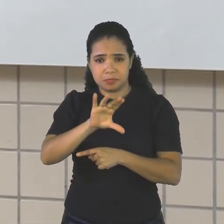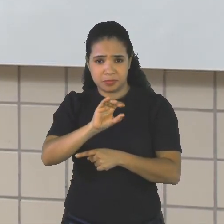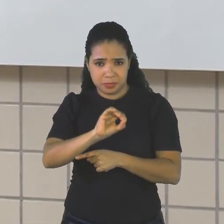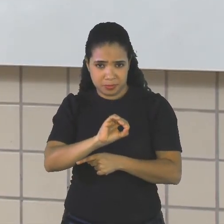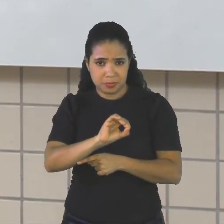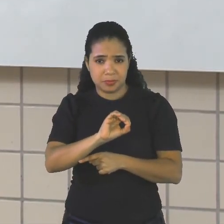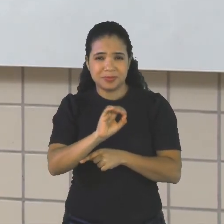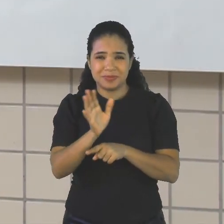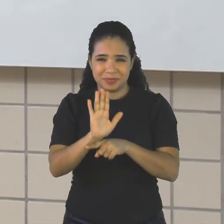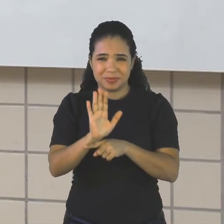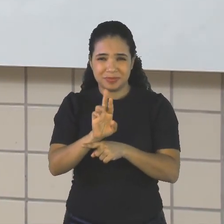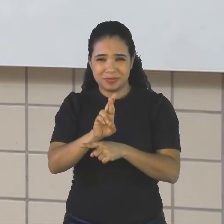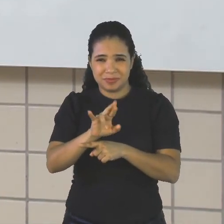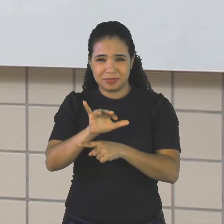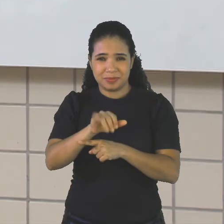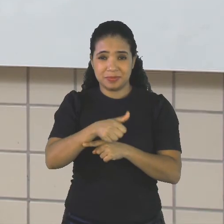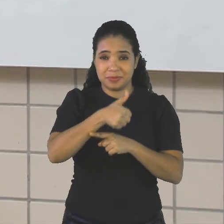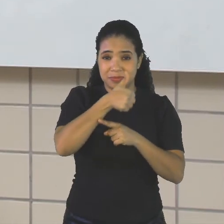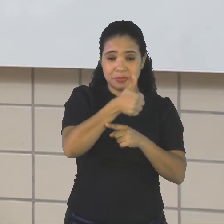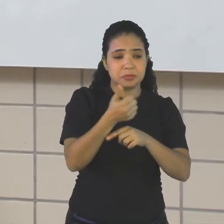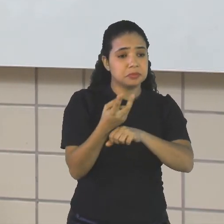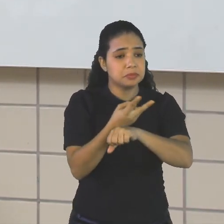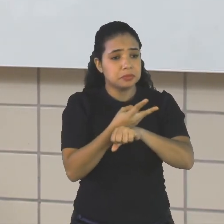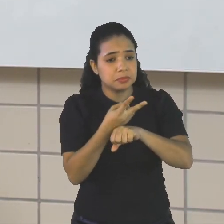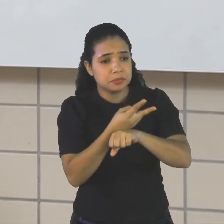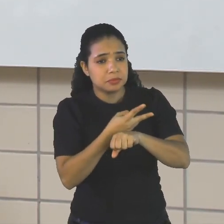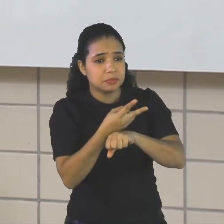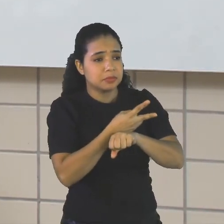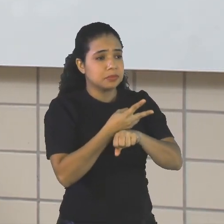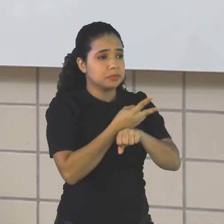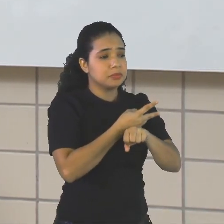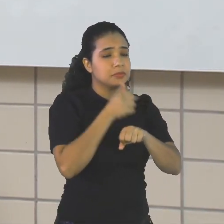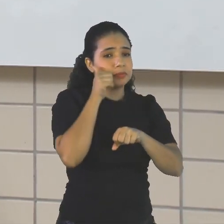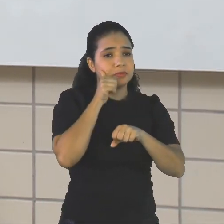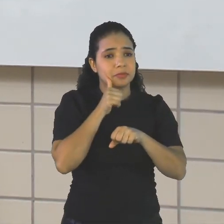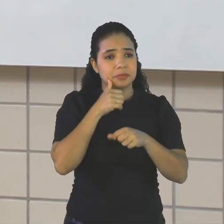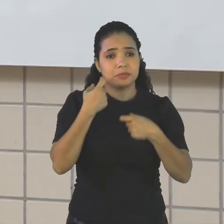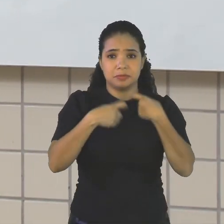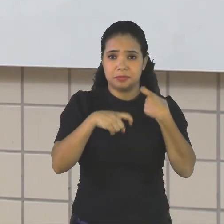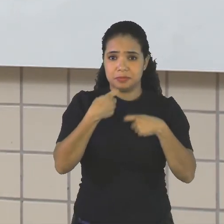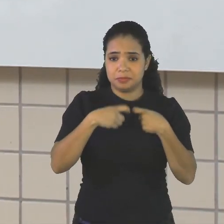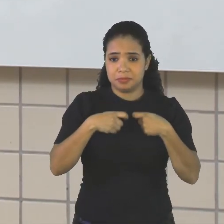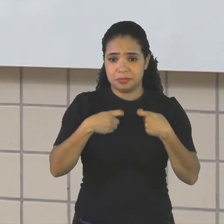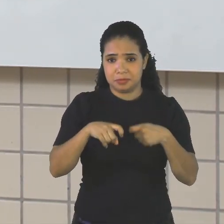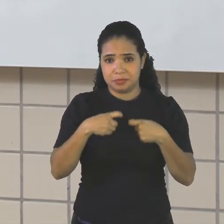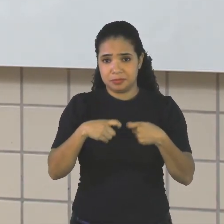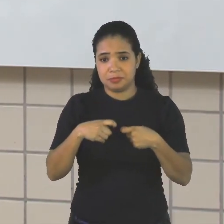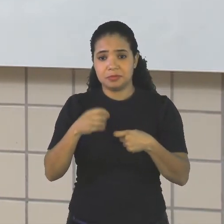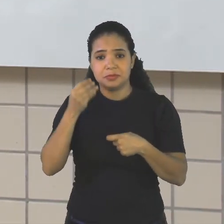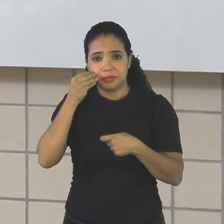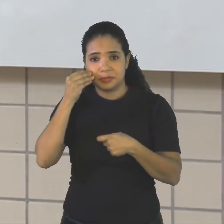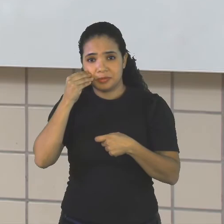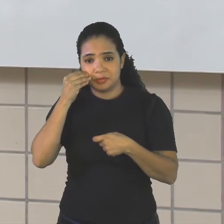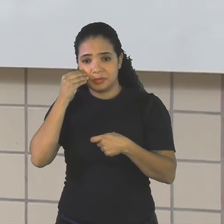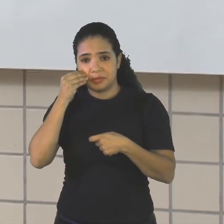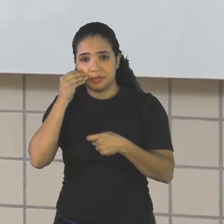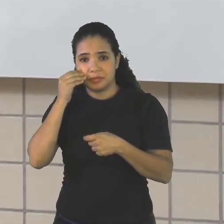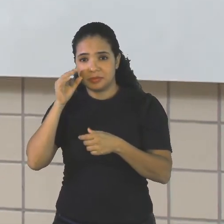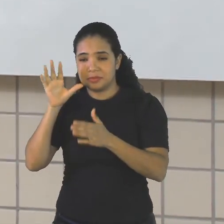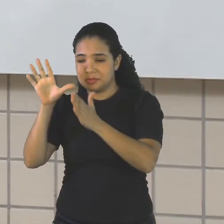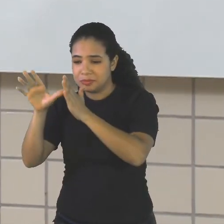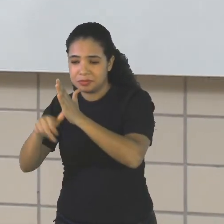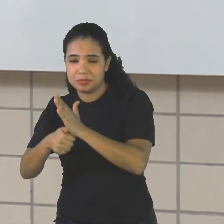está procurando uma parceira para que ela possa se reproduzir. E aí, o que acontece? Eles tentam roubar a ararinha, né?